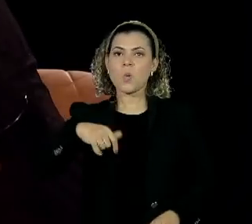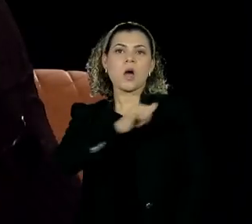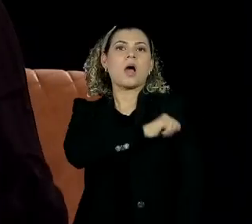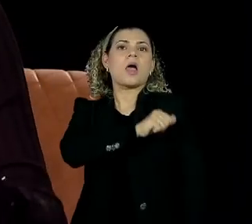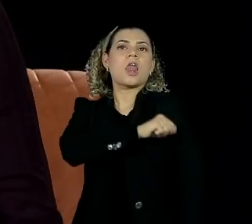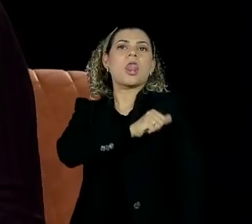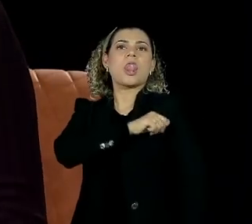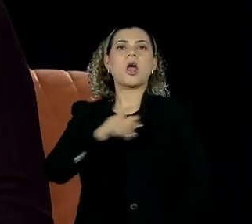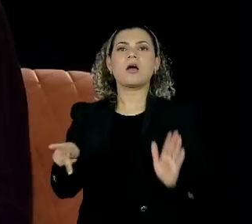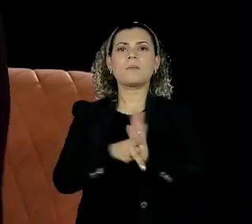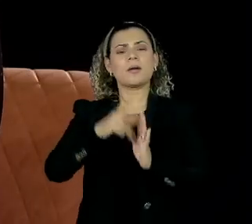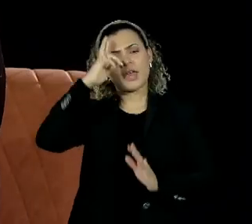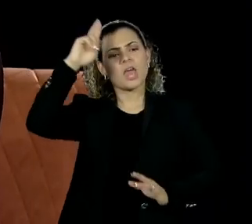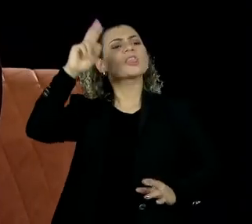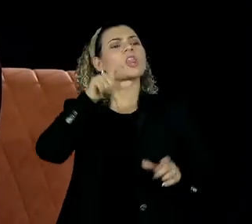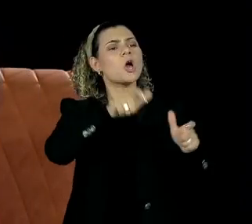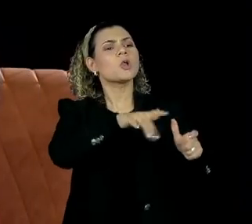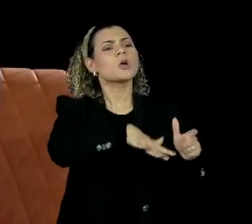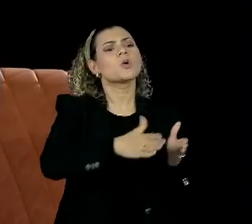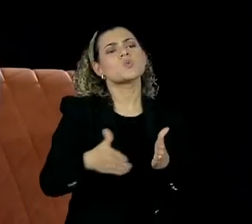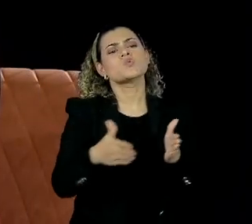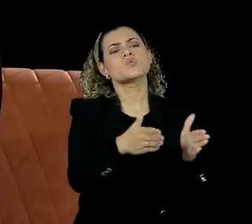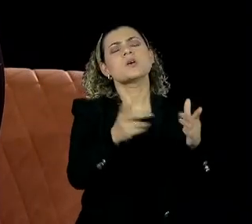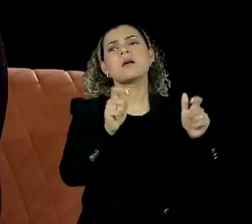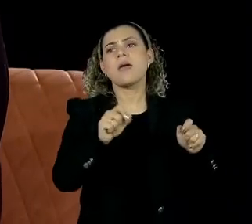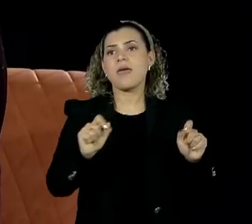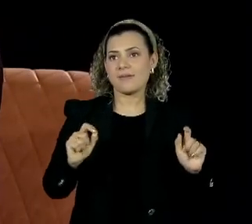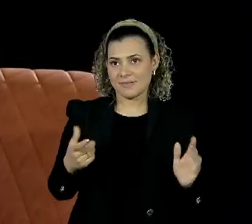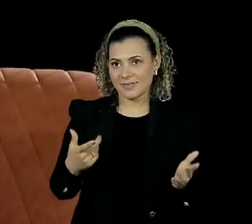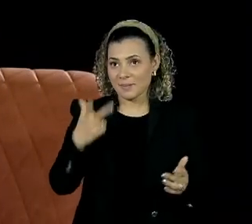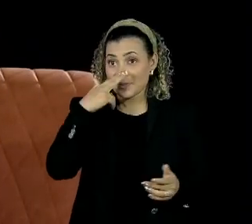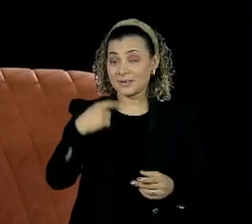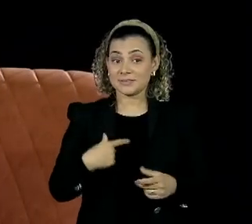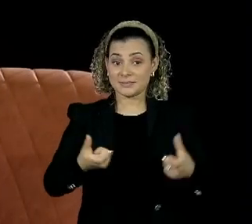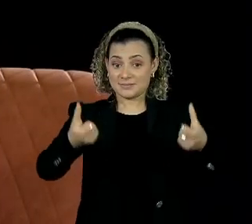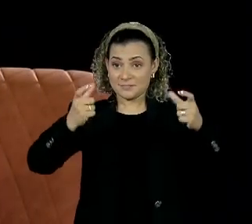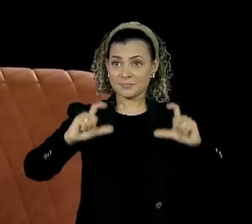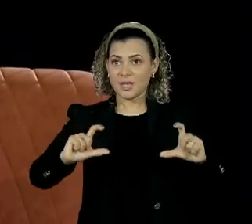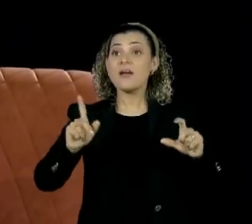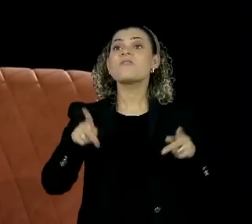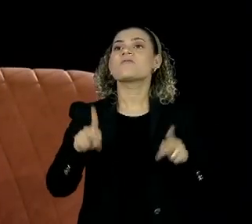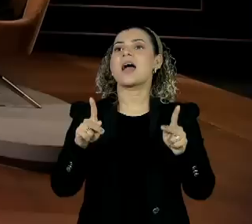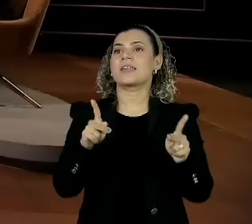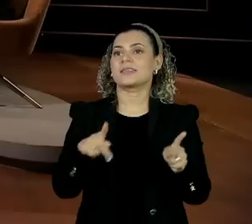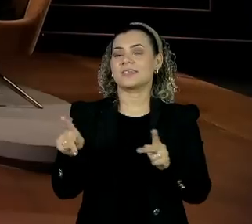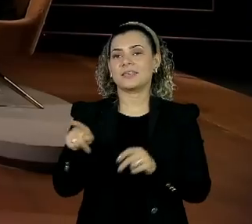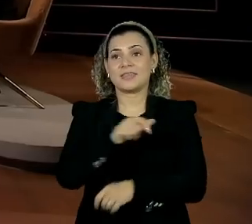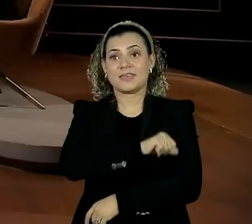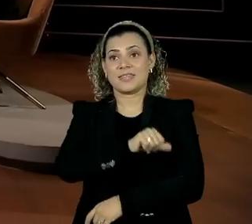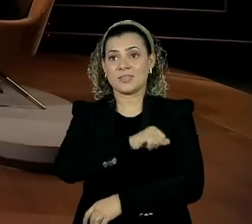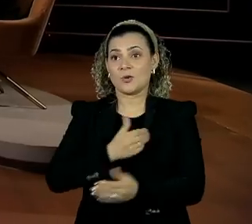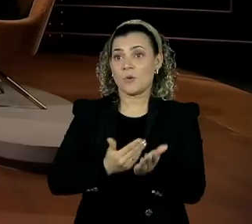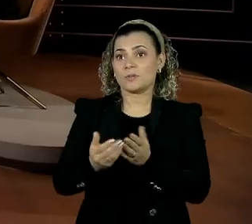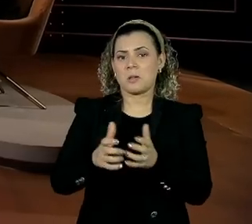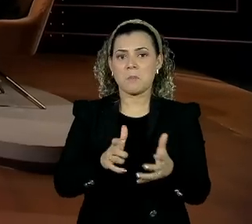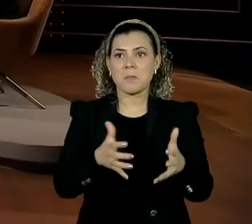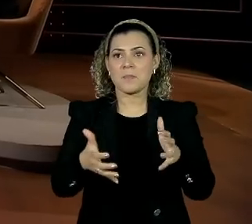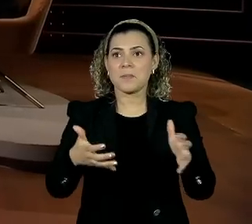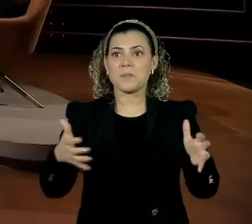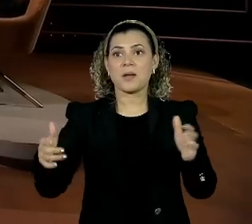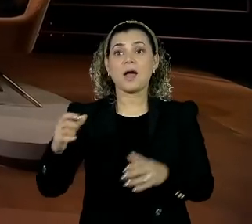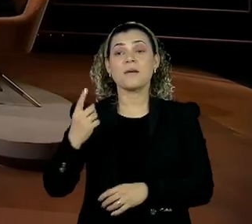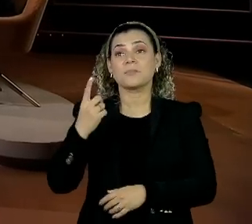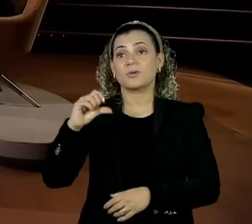desse beco, quem é dono dessa rua. E um terceiro falando do funk carioca, que estava surgindo ali no começo dos anos